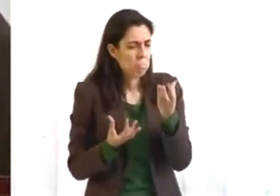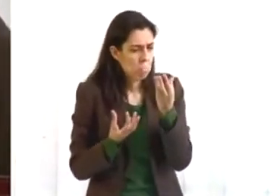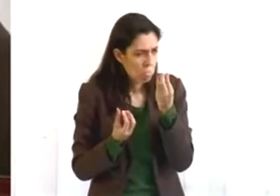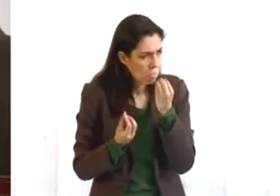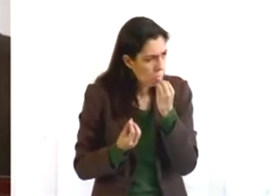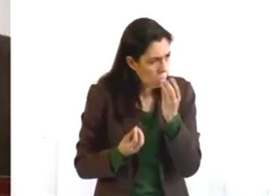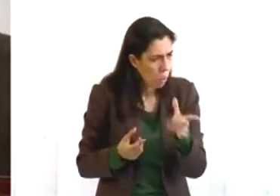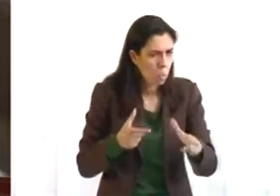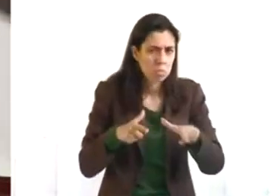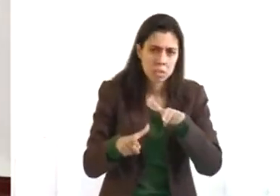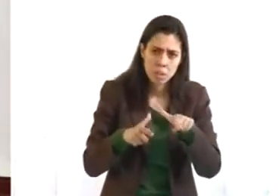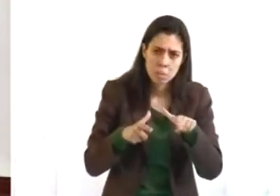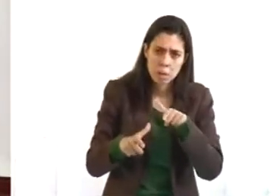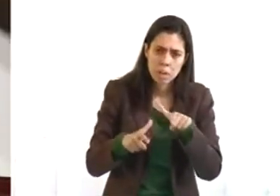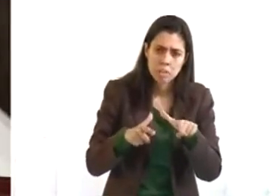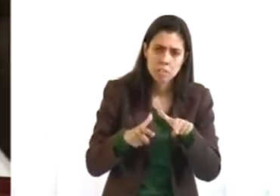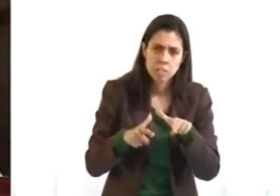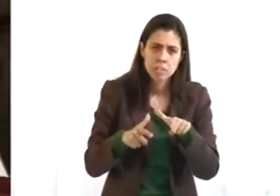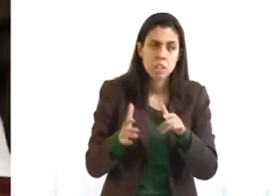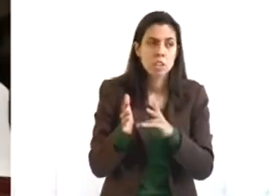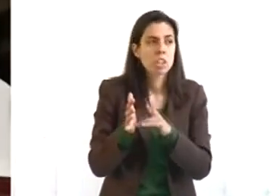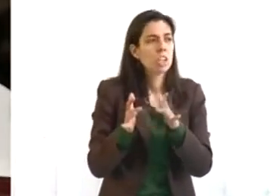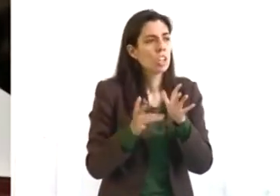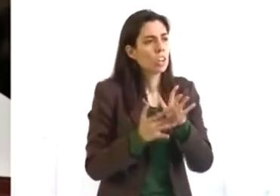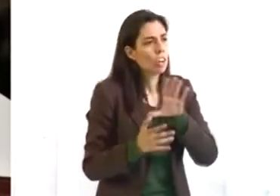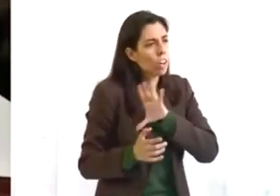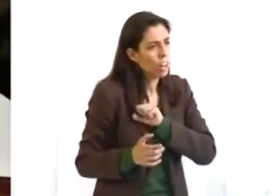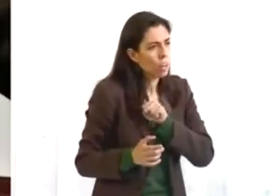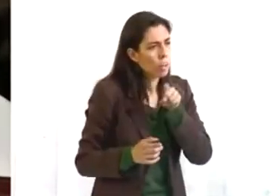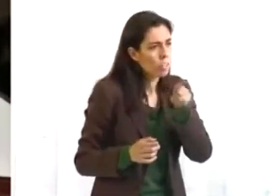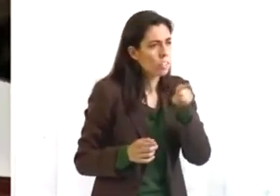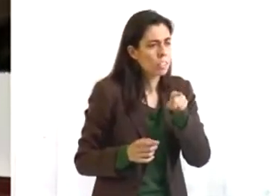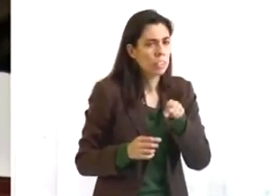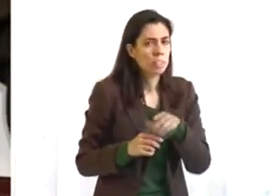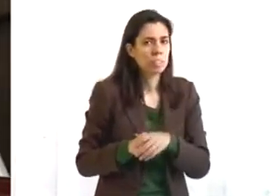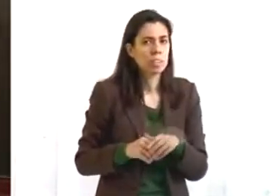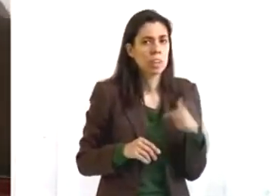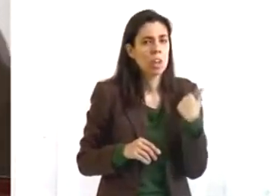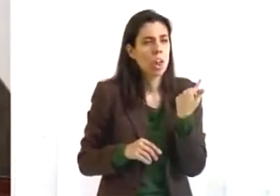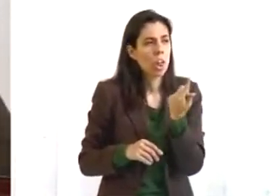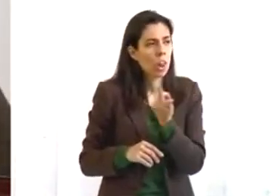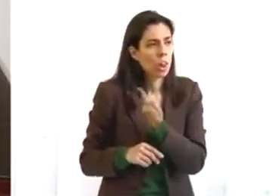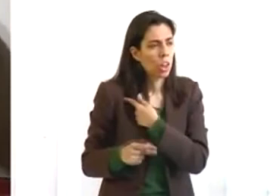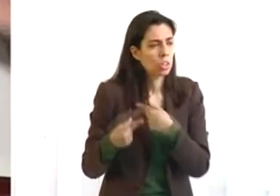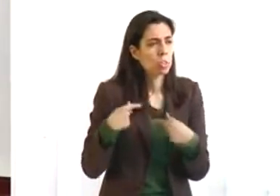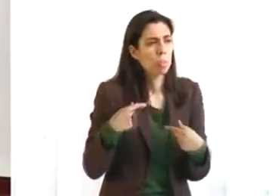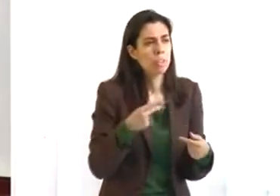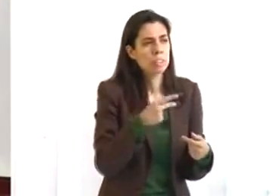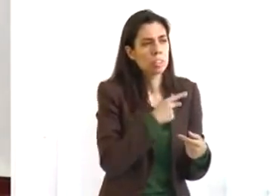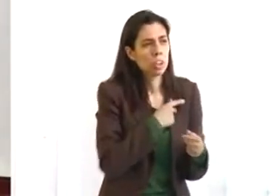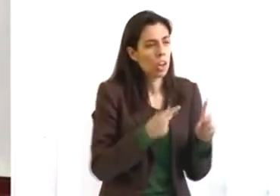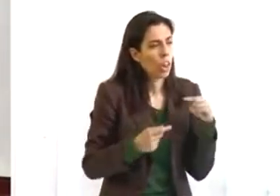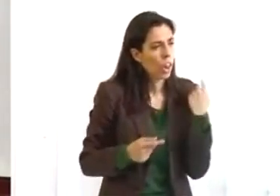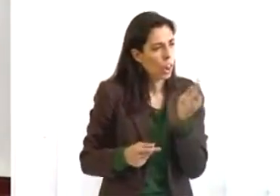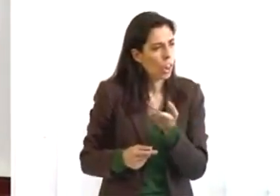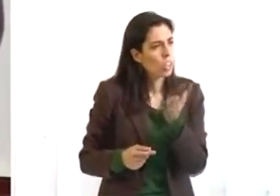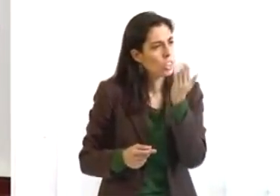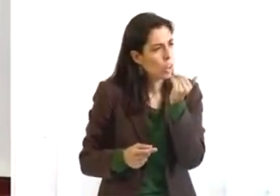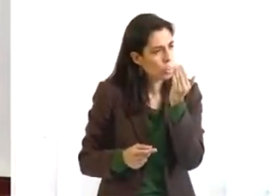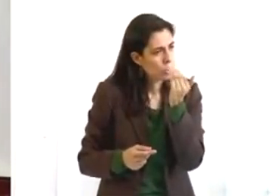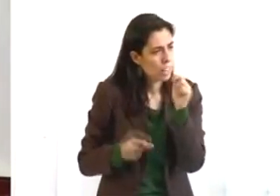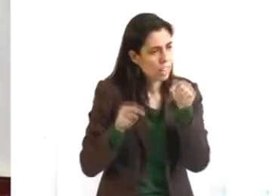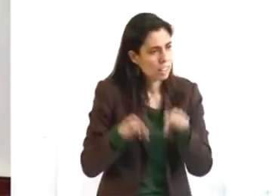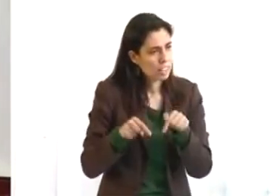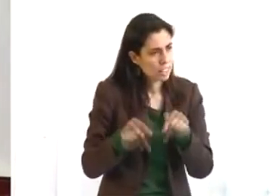bem, e eu queria dizer para você que Jesus te ama. Nós somos pastores, nós viemos almoçar aqui no seu